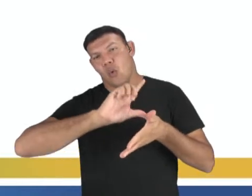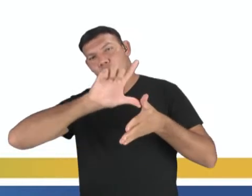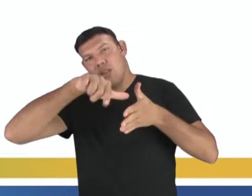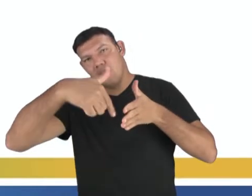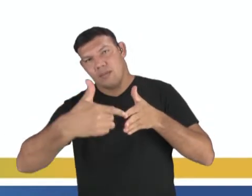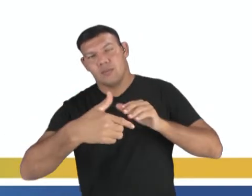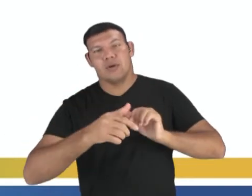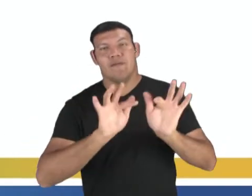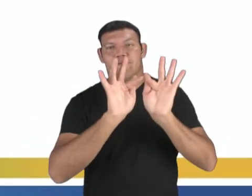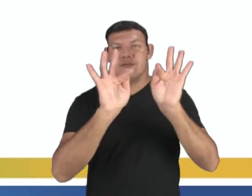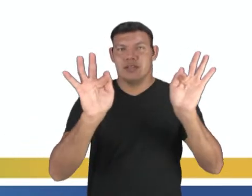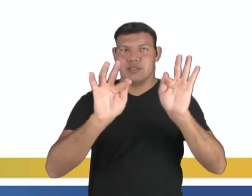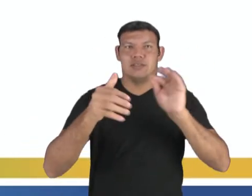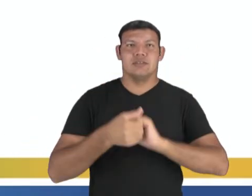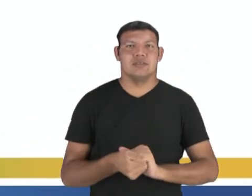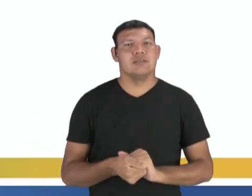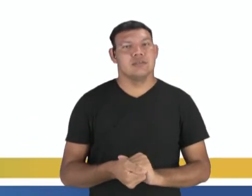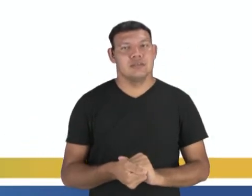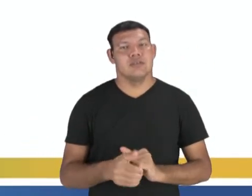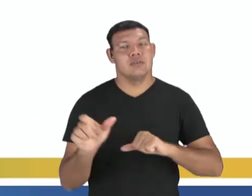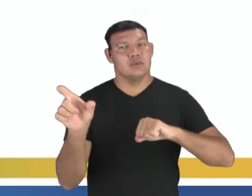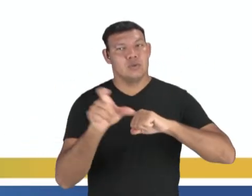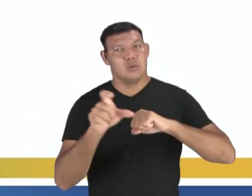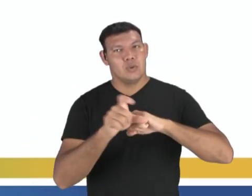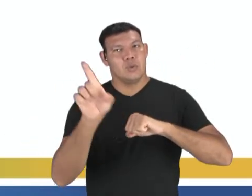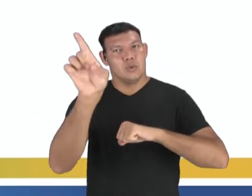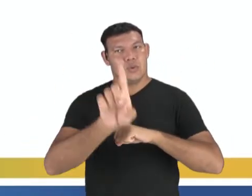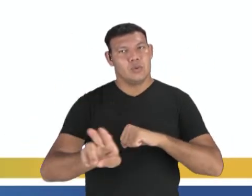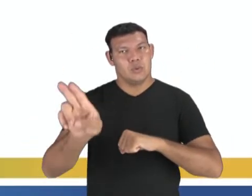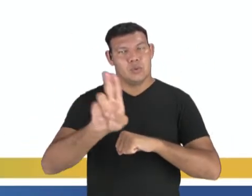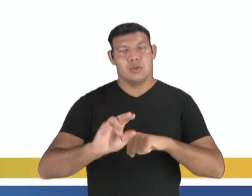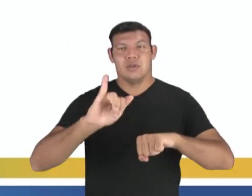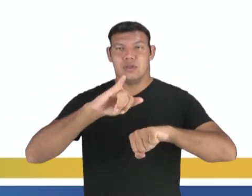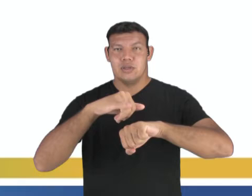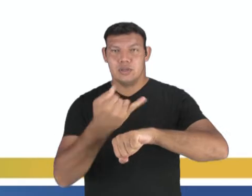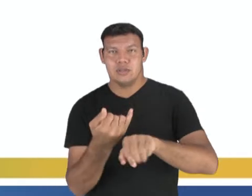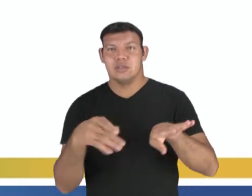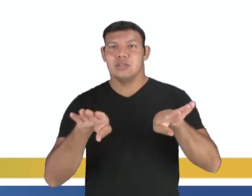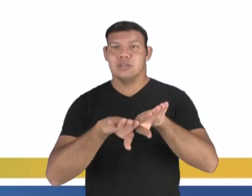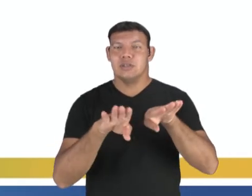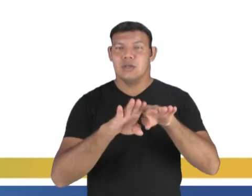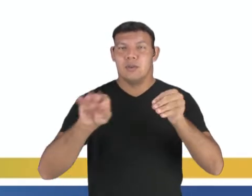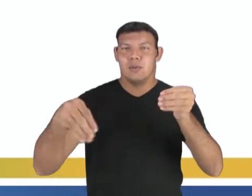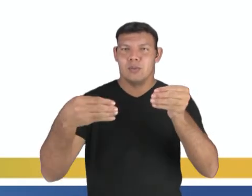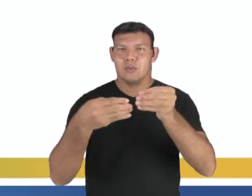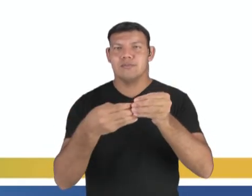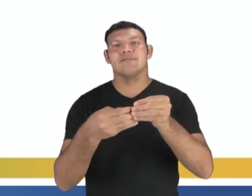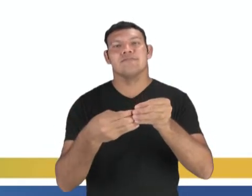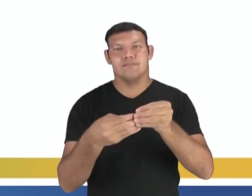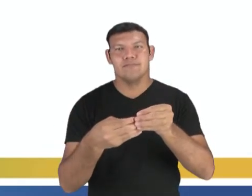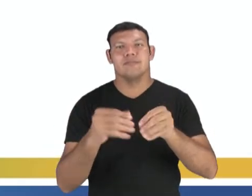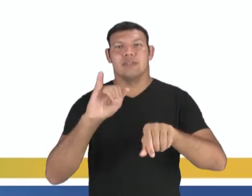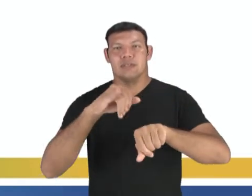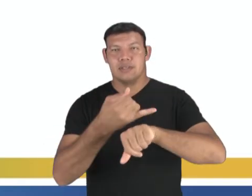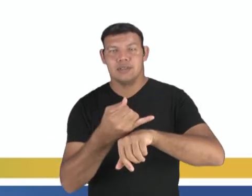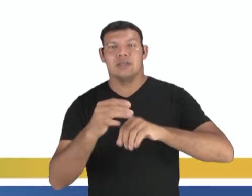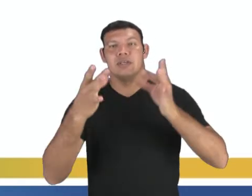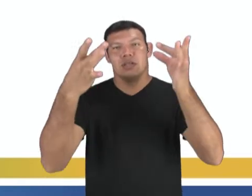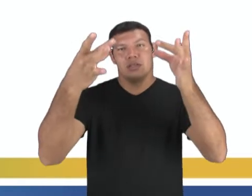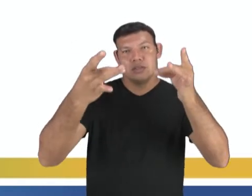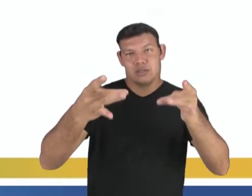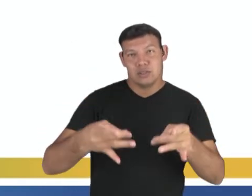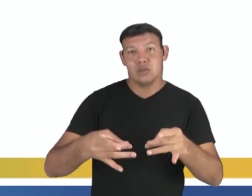entre as frases, predomínio de substantivos, adjetivos e locuções adjetivas, pelo fato de ser uma